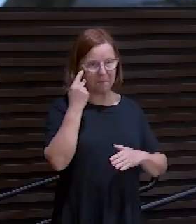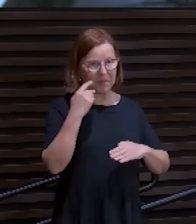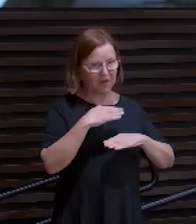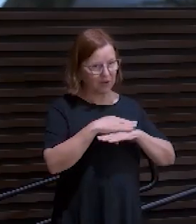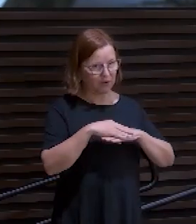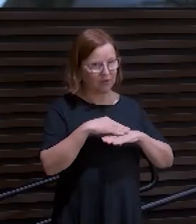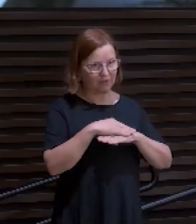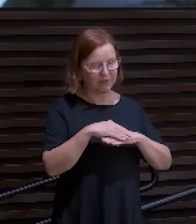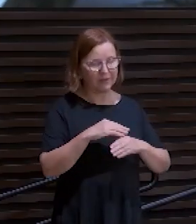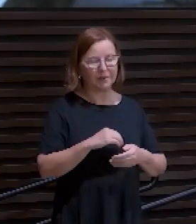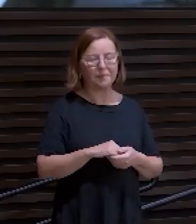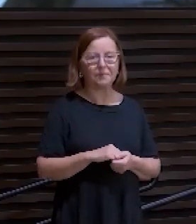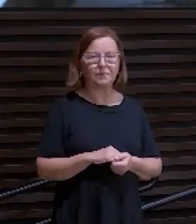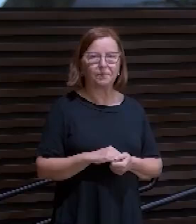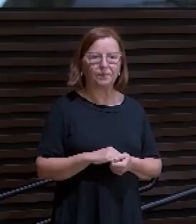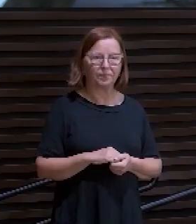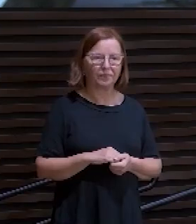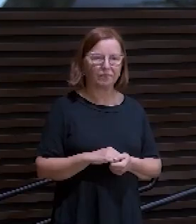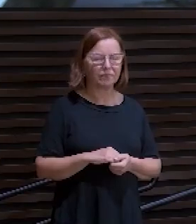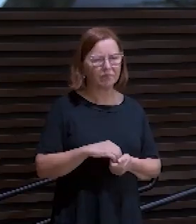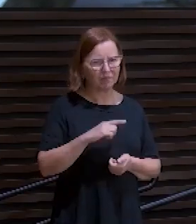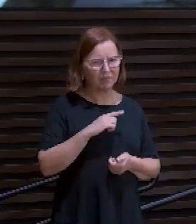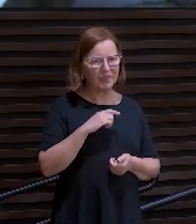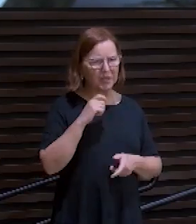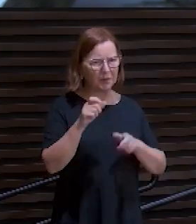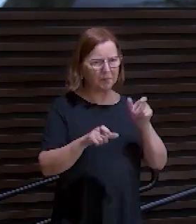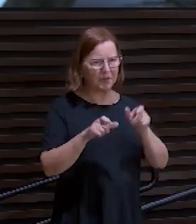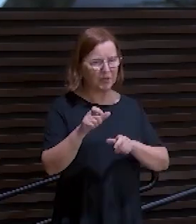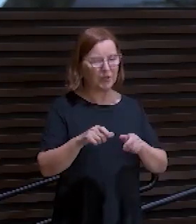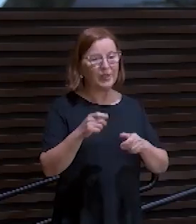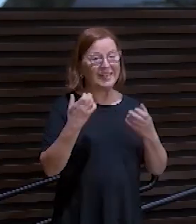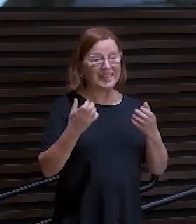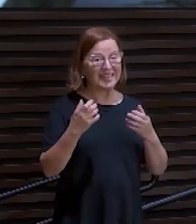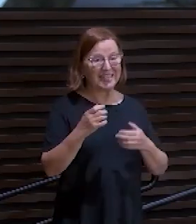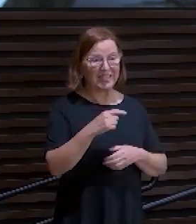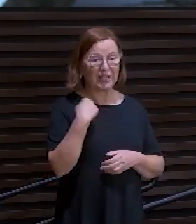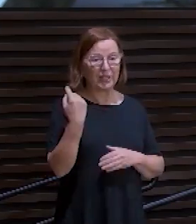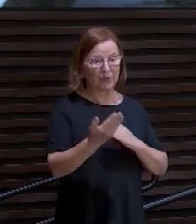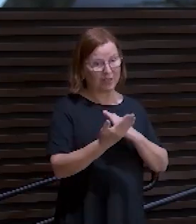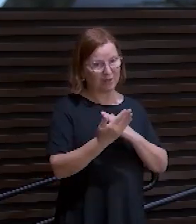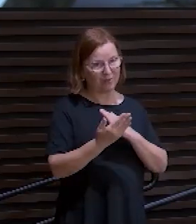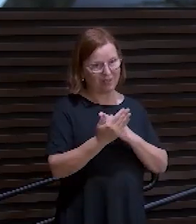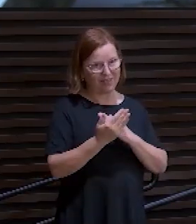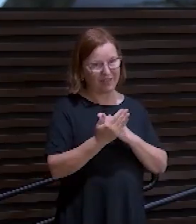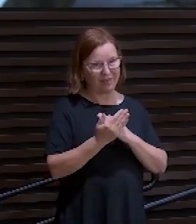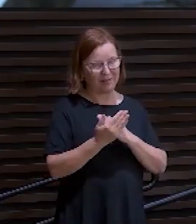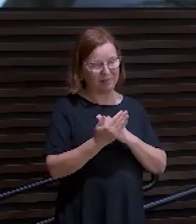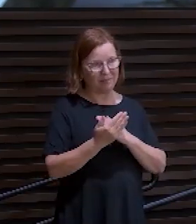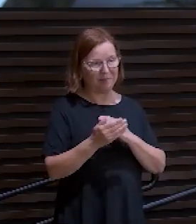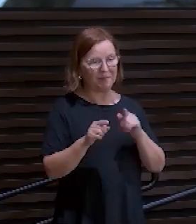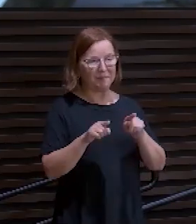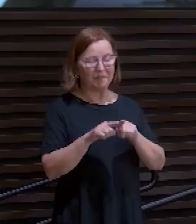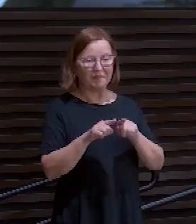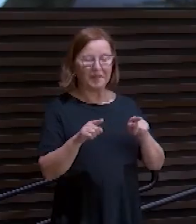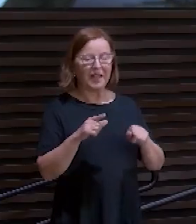Existem muitas pessoas boas que querem nos ajudar. Existem momentos para isso.